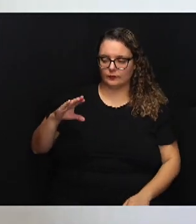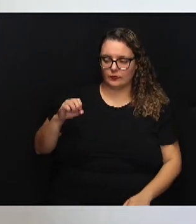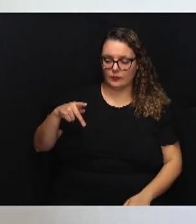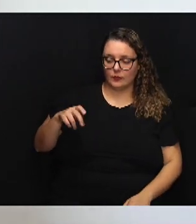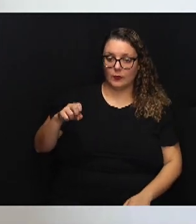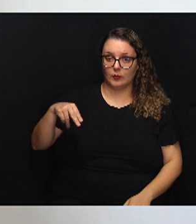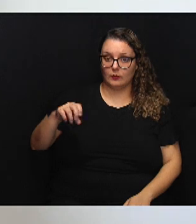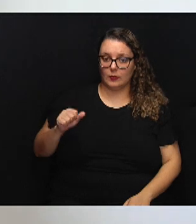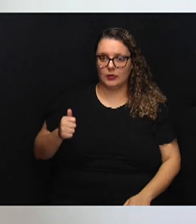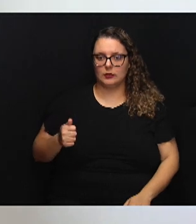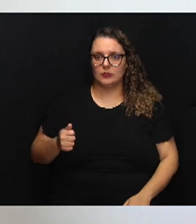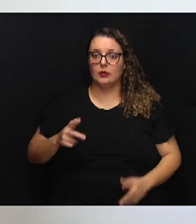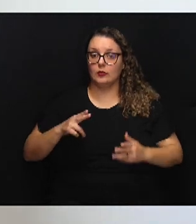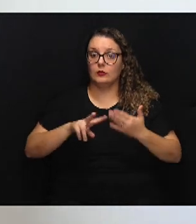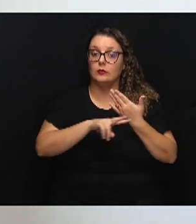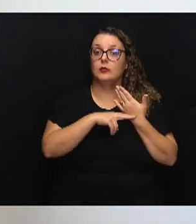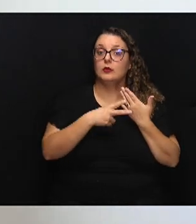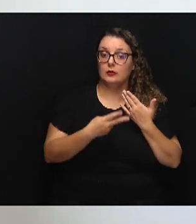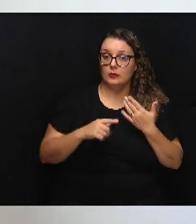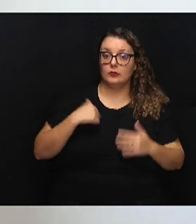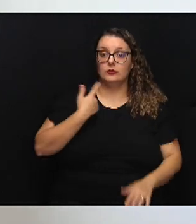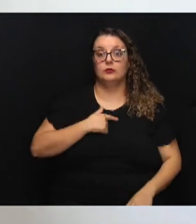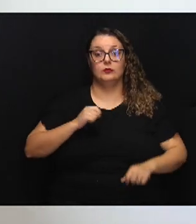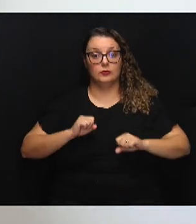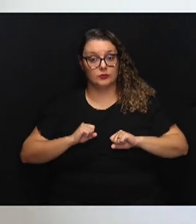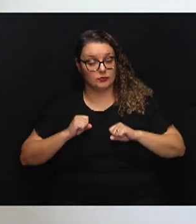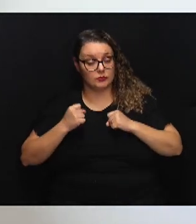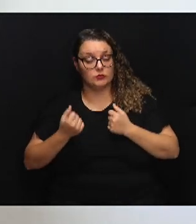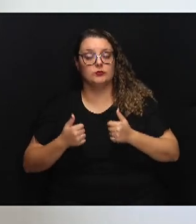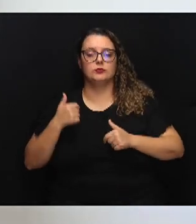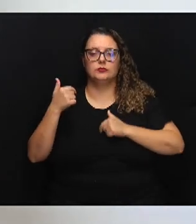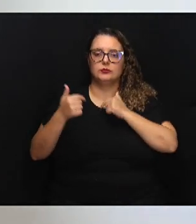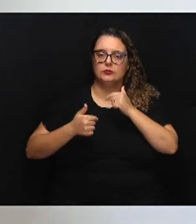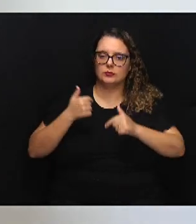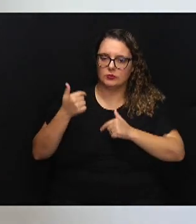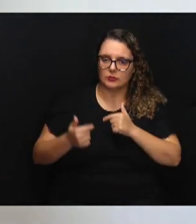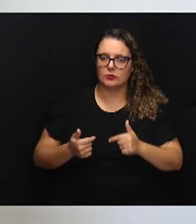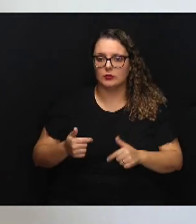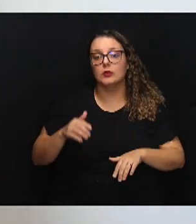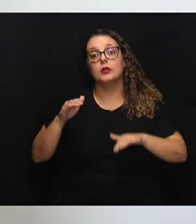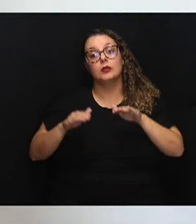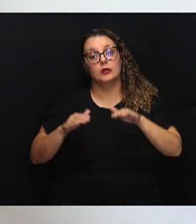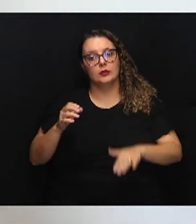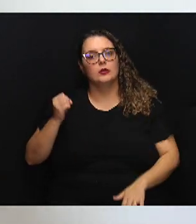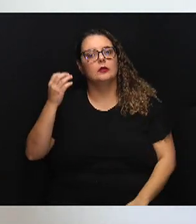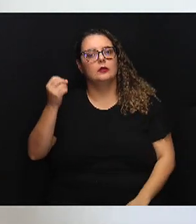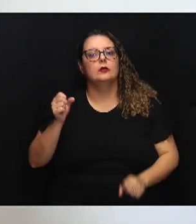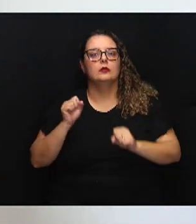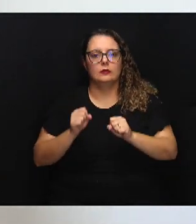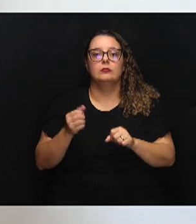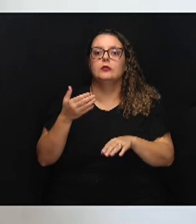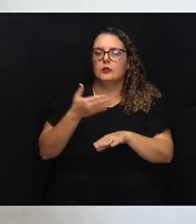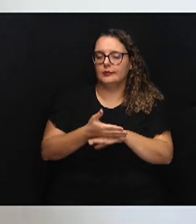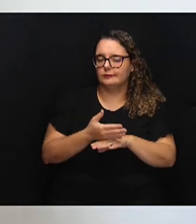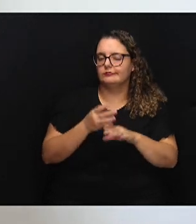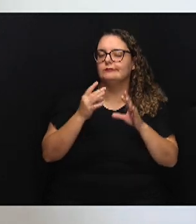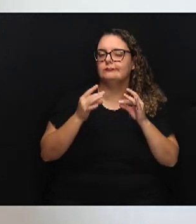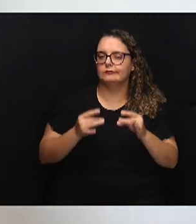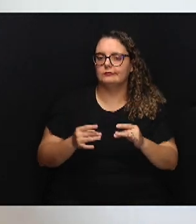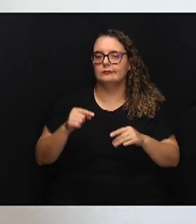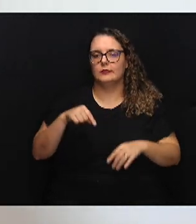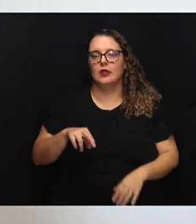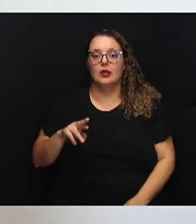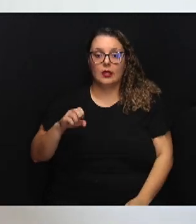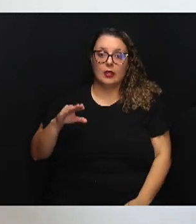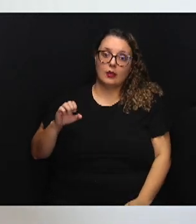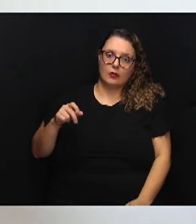que seria como um fruto ali do nosso esforço, do nosso trabalho, e muitas vezes a viagem pode entrar aí nessa recompensa,